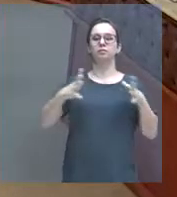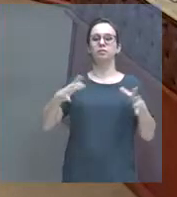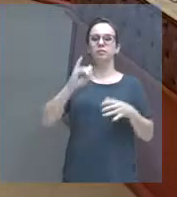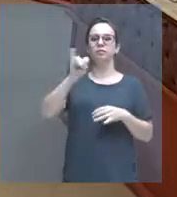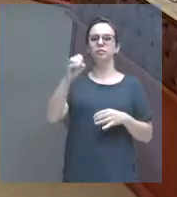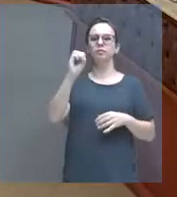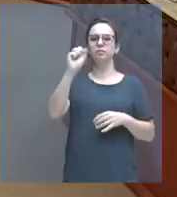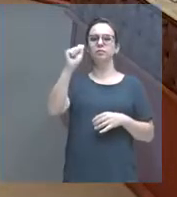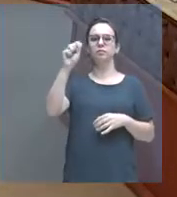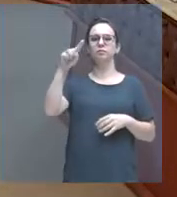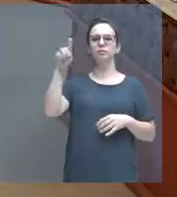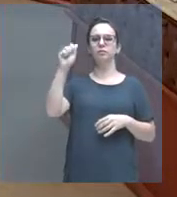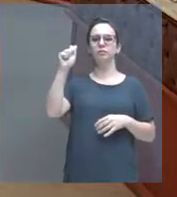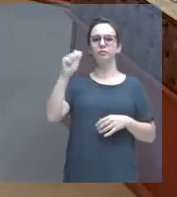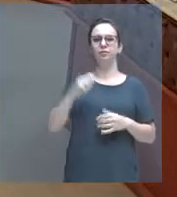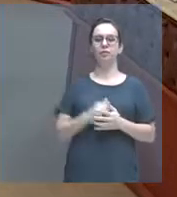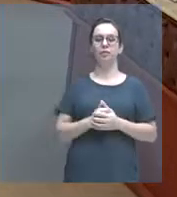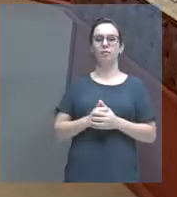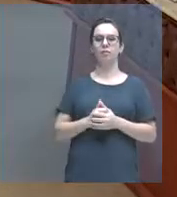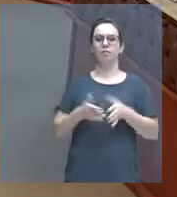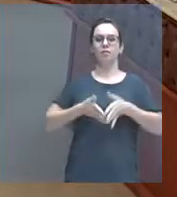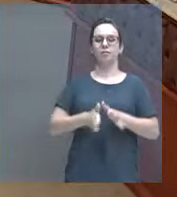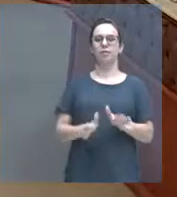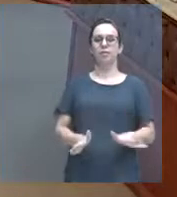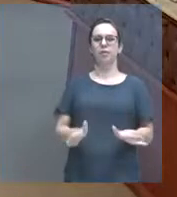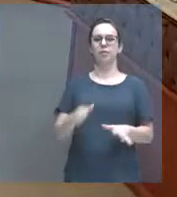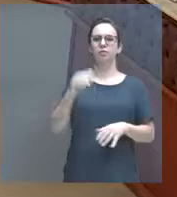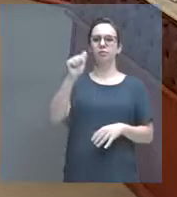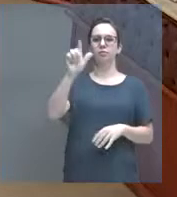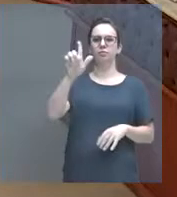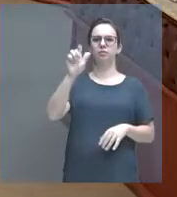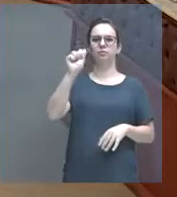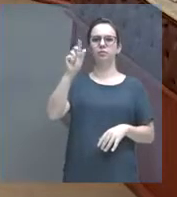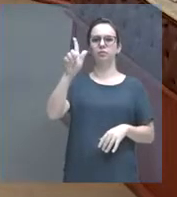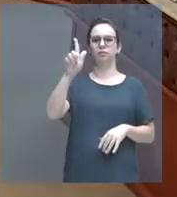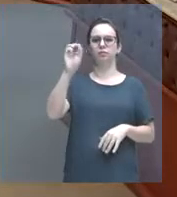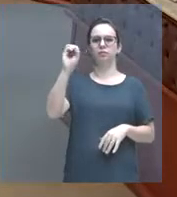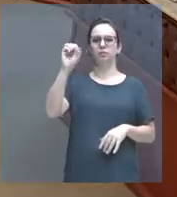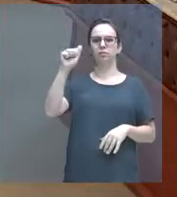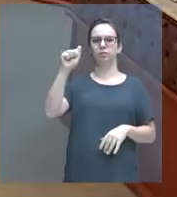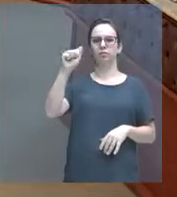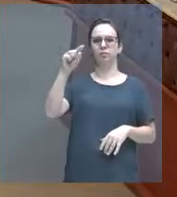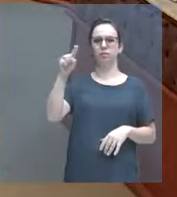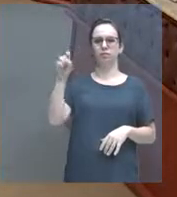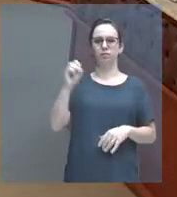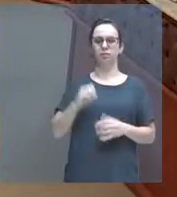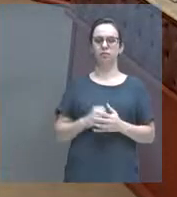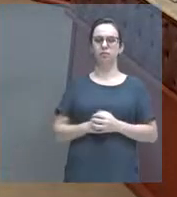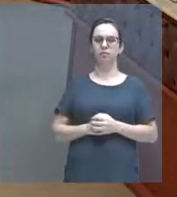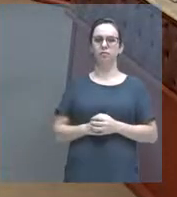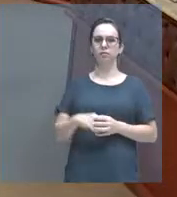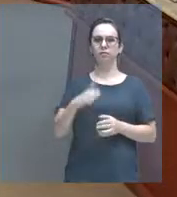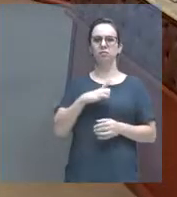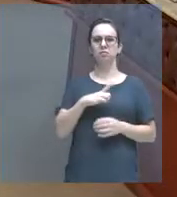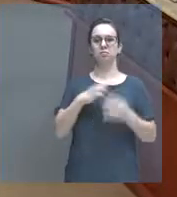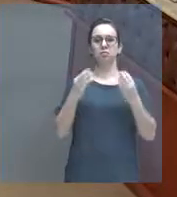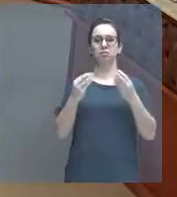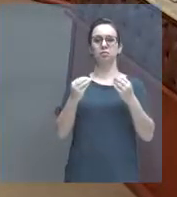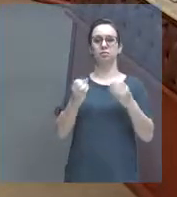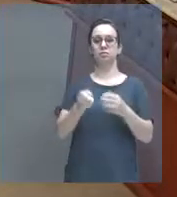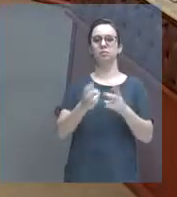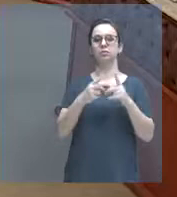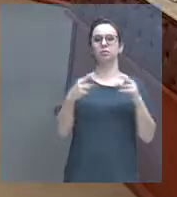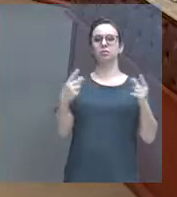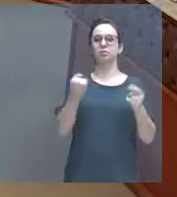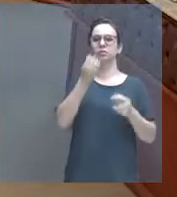Aliás, nasceu em Alagoas. Alagoas tem lá seus encantos, mas acho que João Baiano ficou muito bom